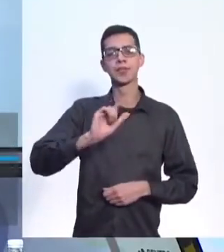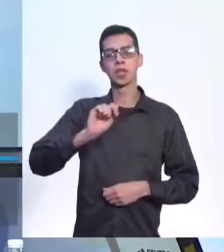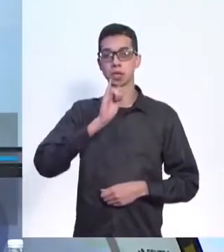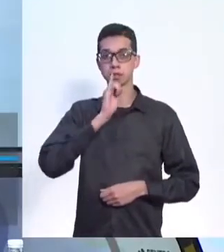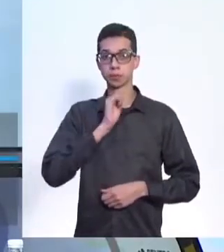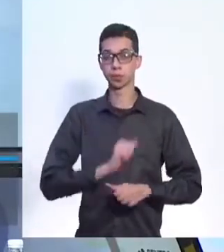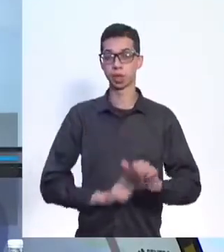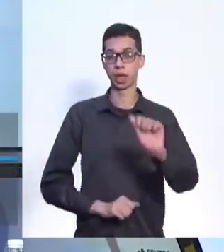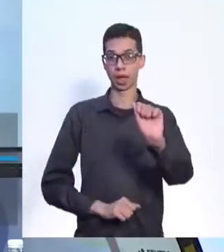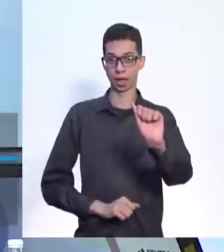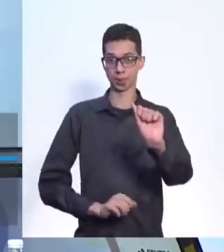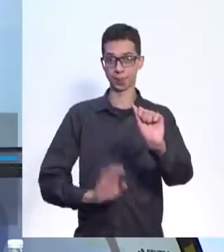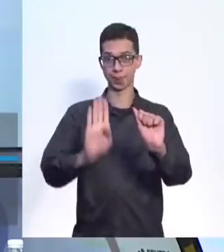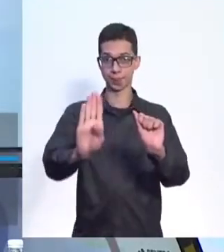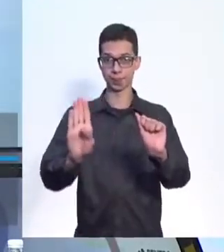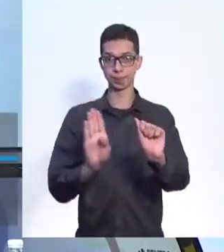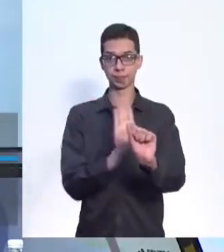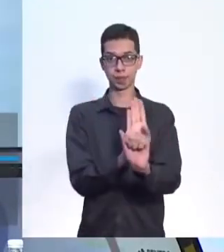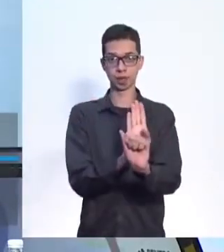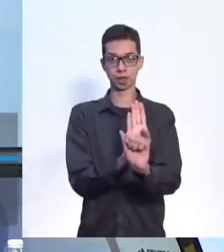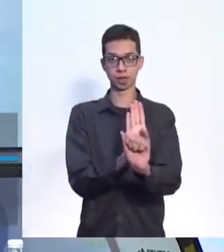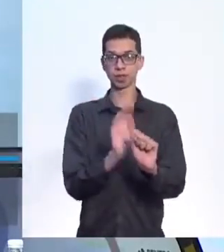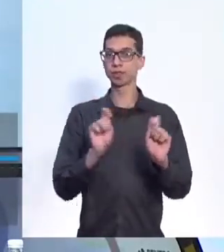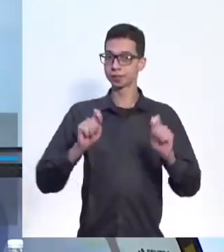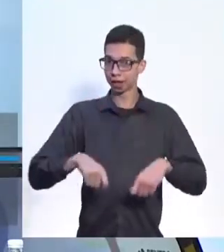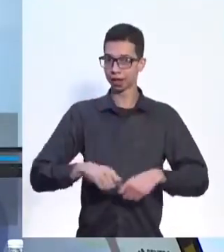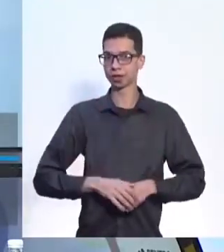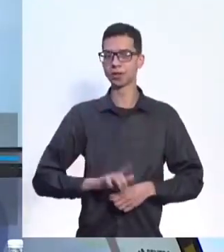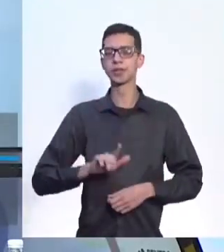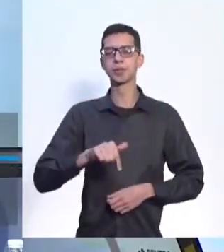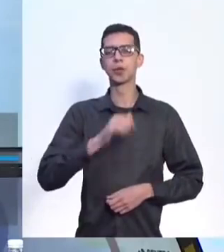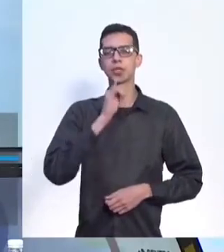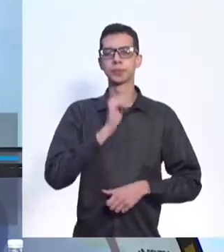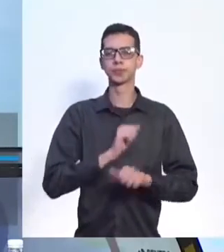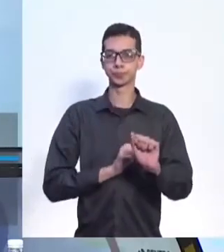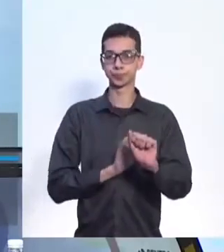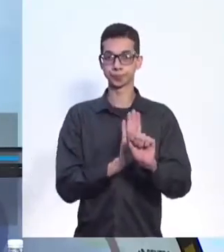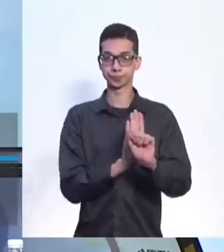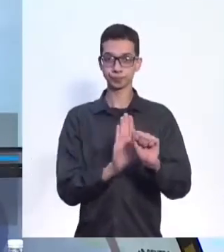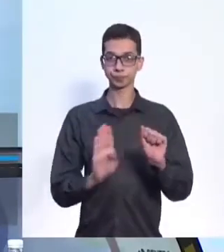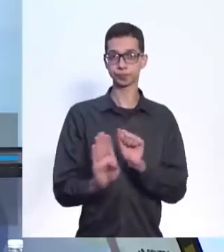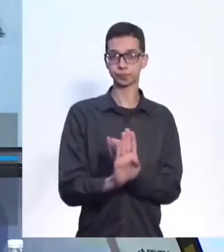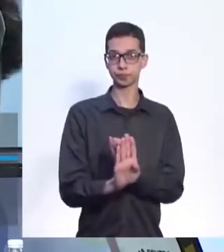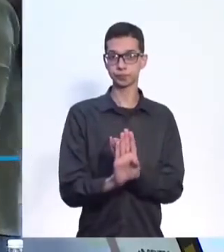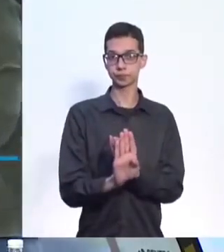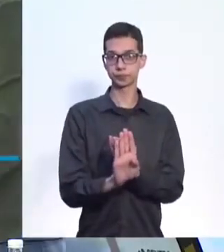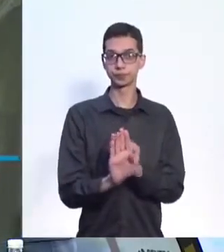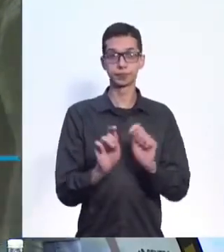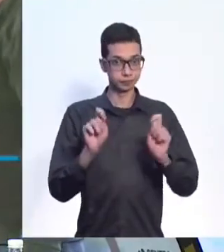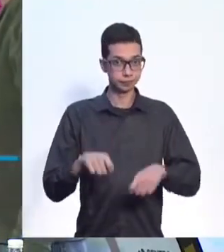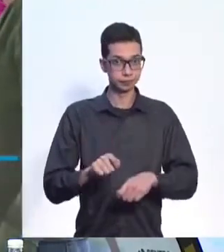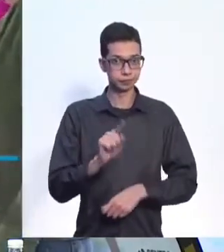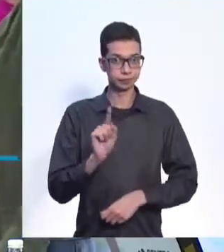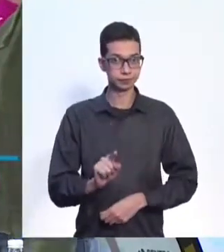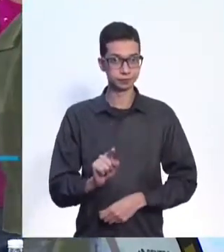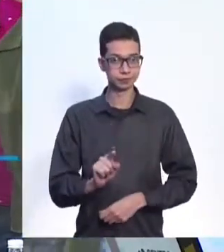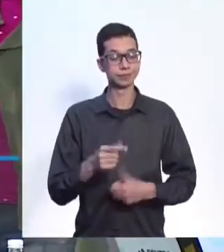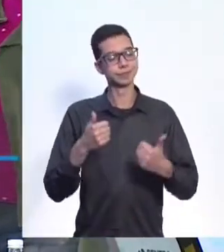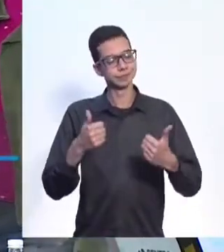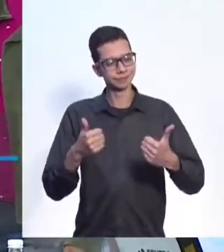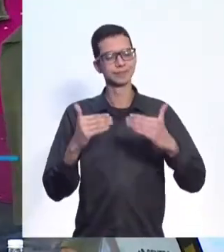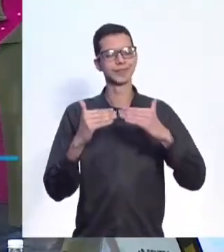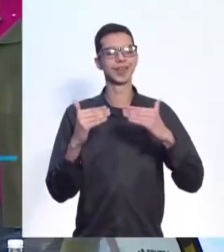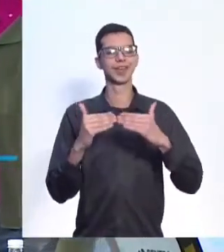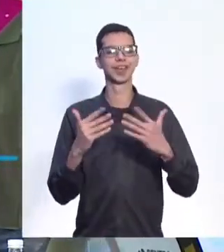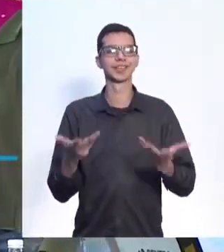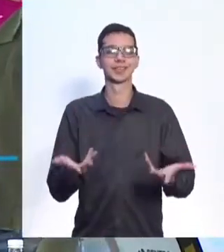o B atrás, e depois inverter, colocar o B na frente e o A atrás? Pois é. Então, eu vou ter